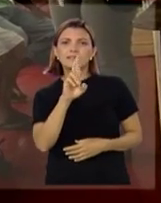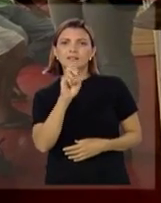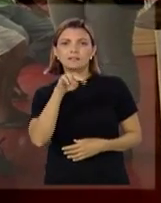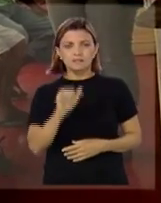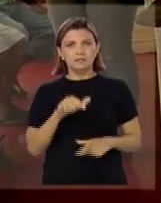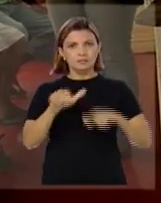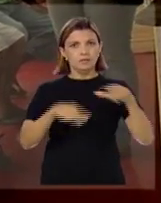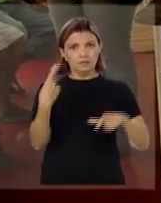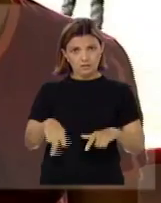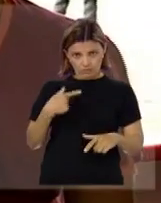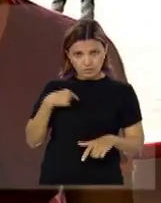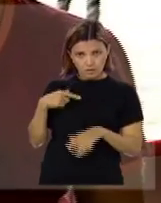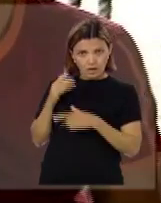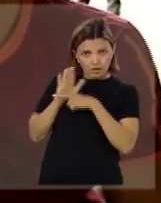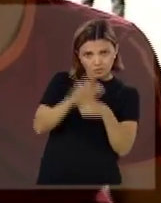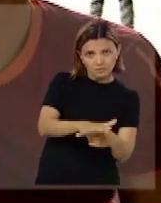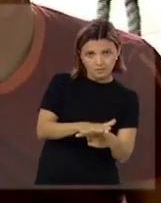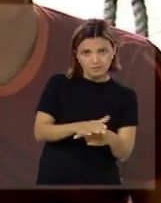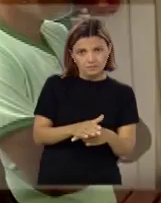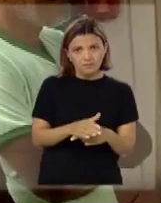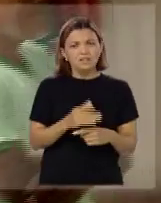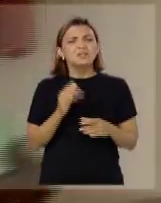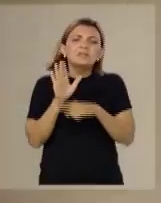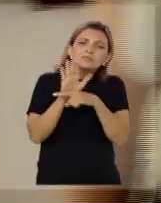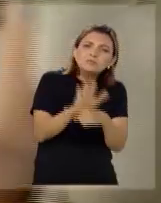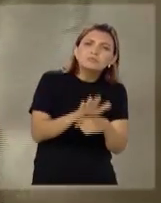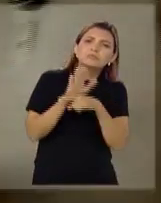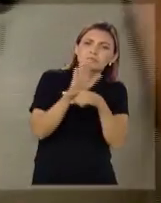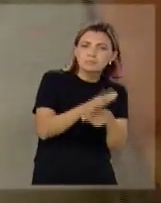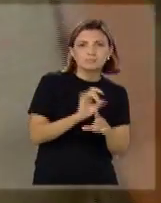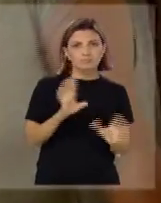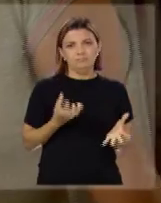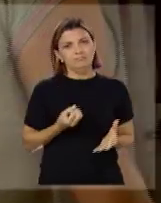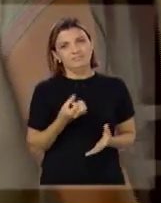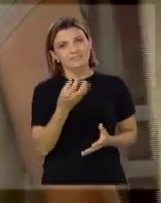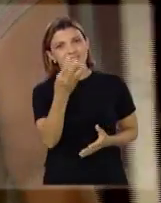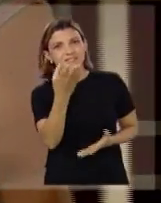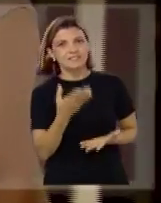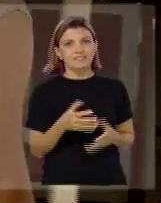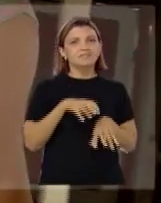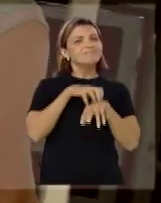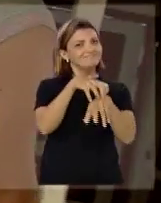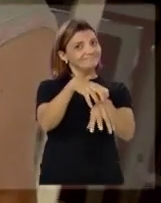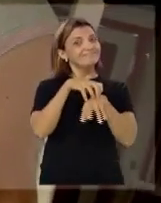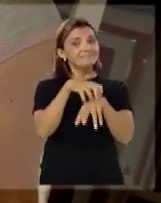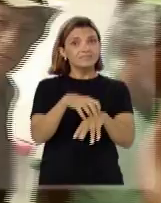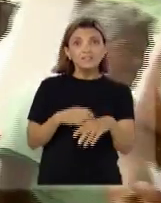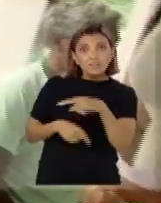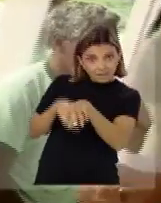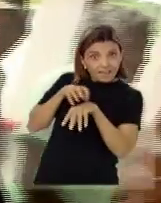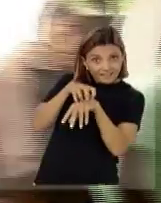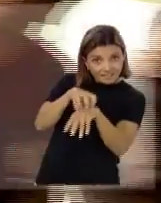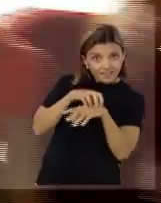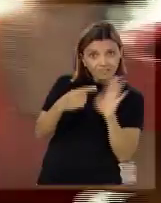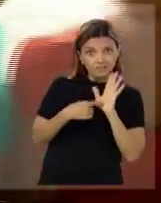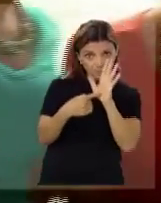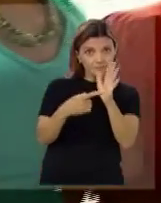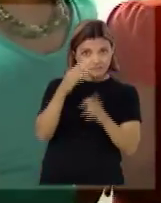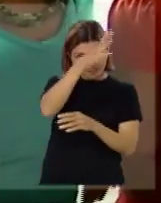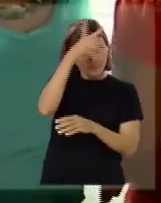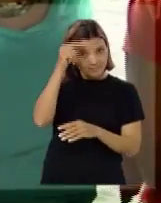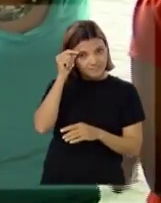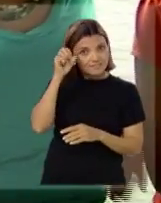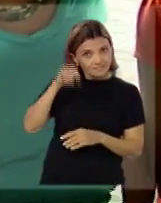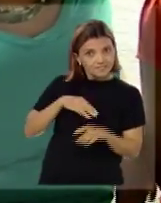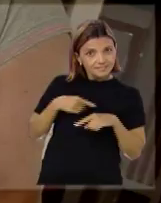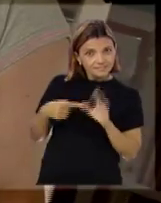Irani e eu trabalho aqui no bar. Você é comandante, então? Não, eu só ajudo durante a viagem. Eu sou até guia turística. Ah, então é você que vai mostrar